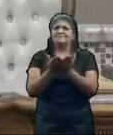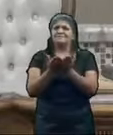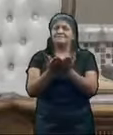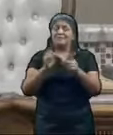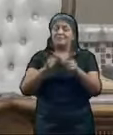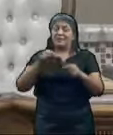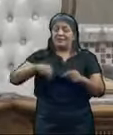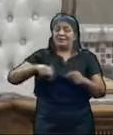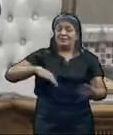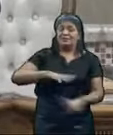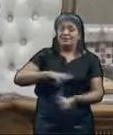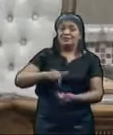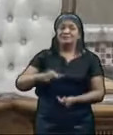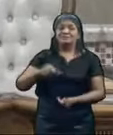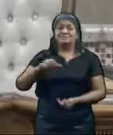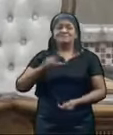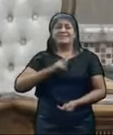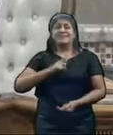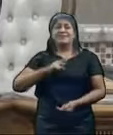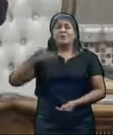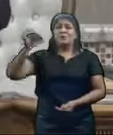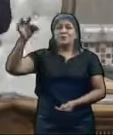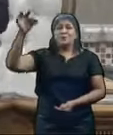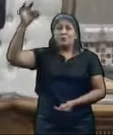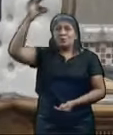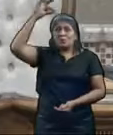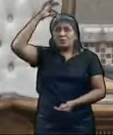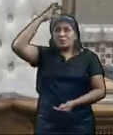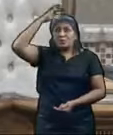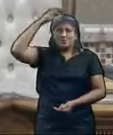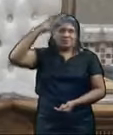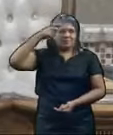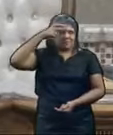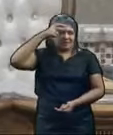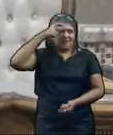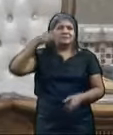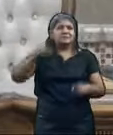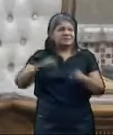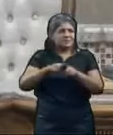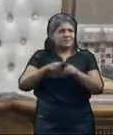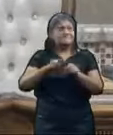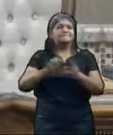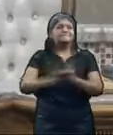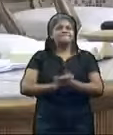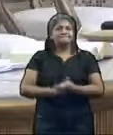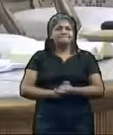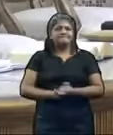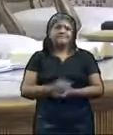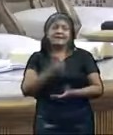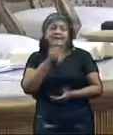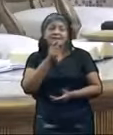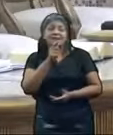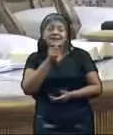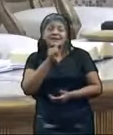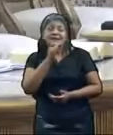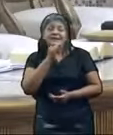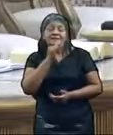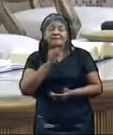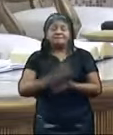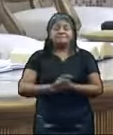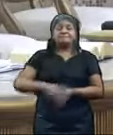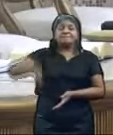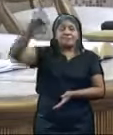quer dizer você tem que entender que a palavra espírito dele diz que é João Batista aí no espírito de